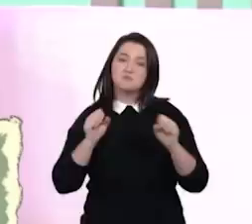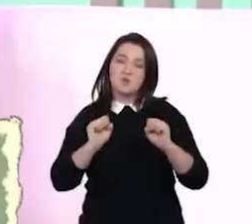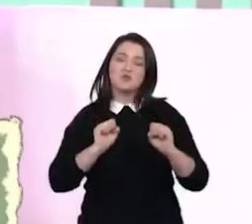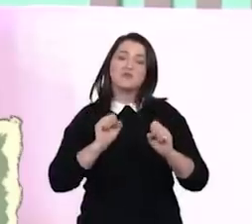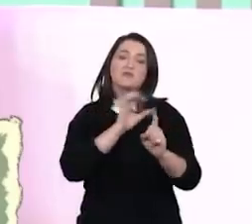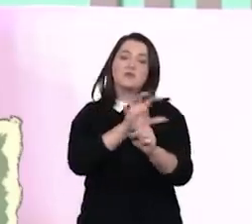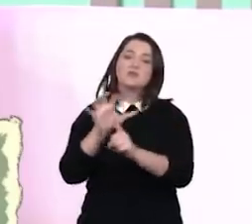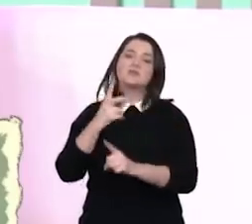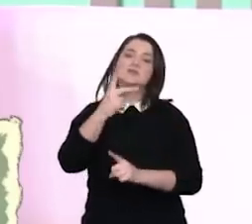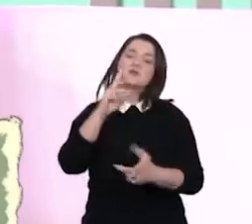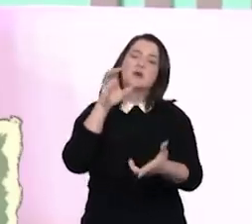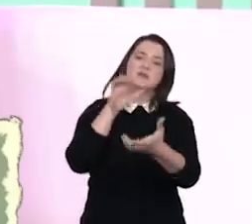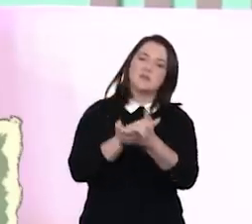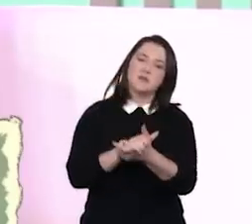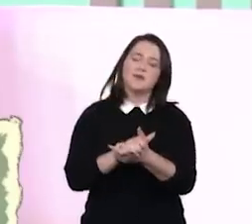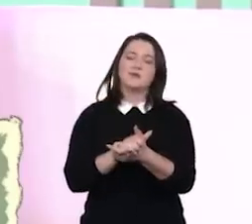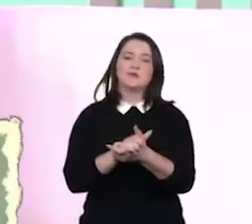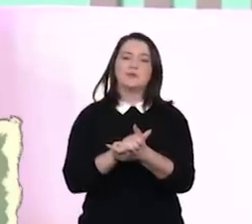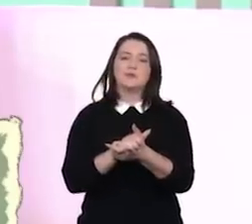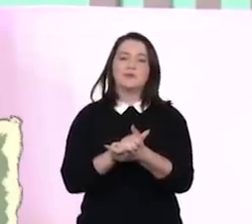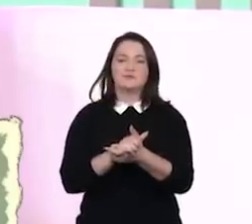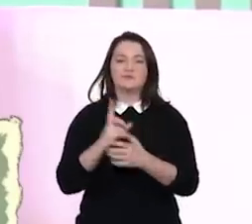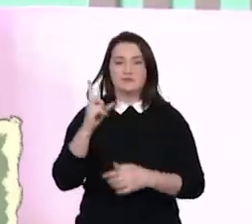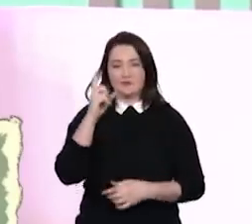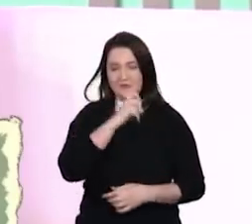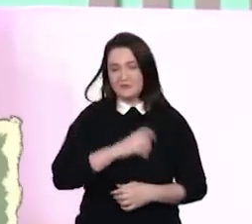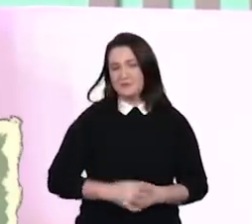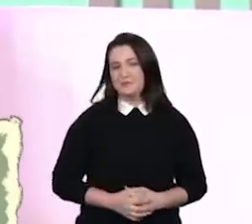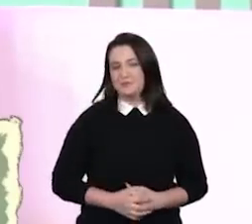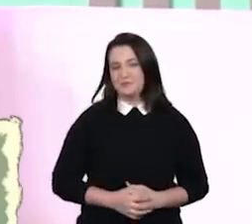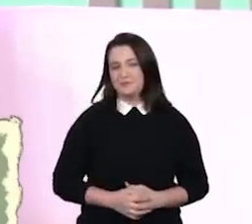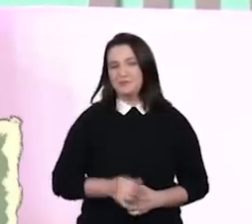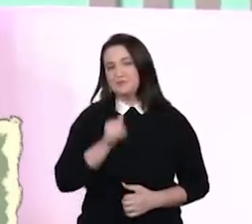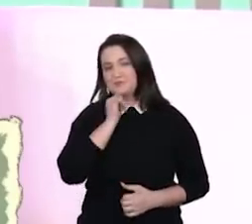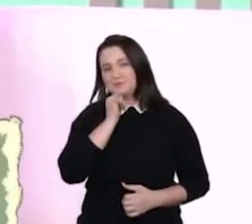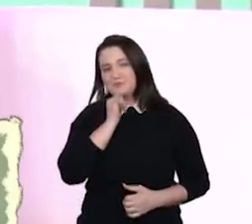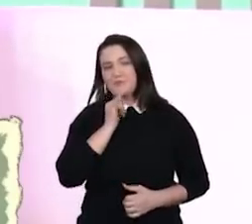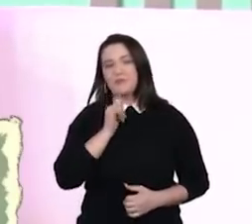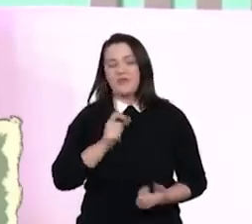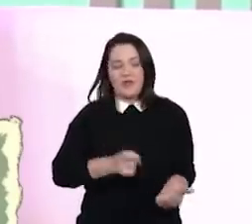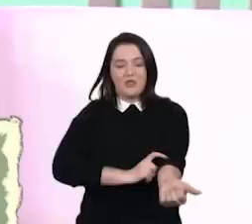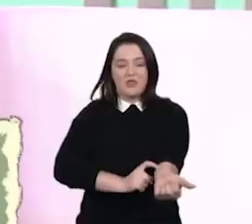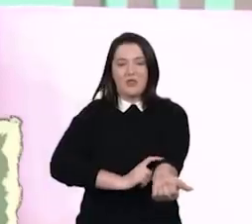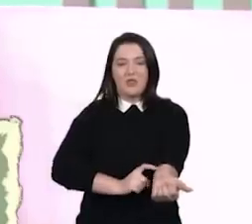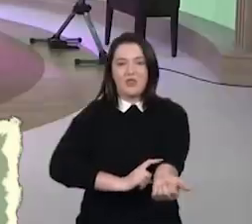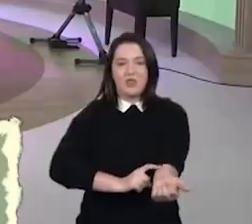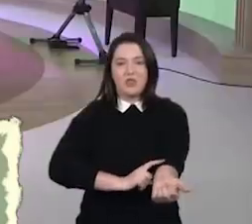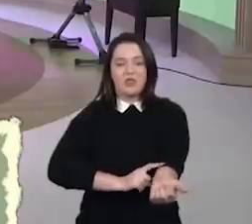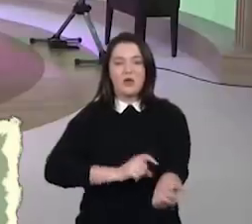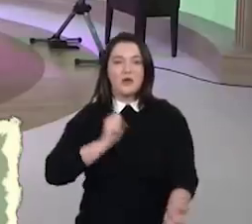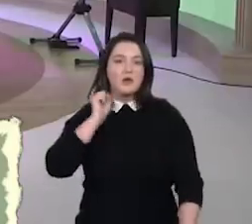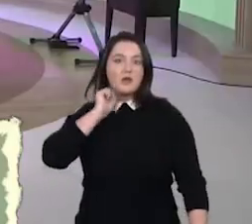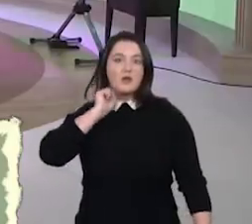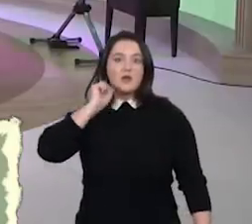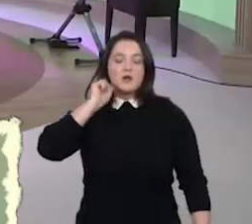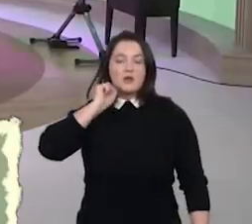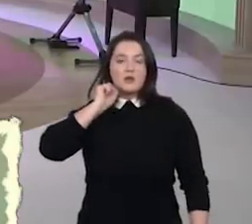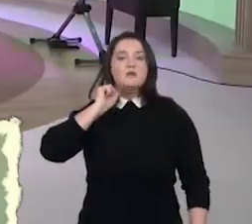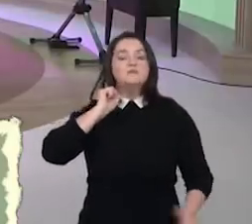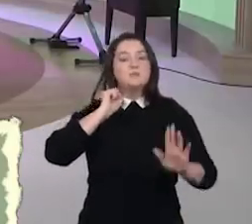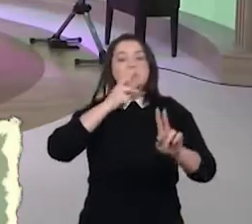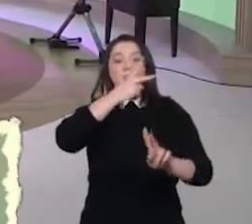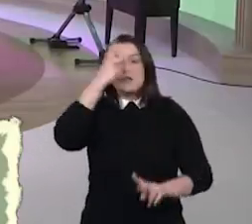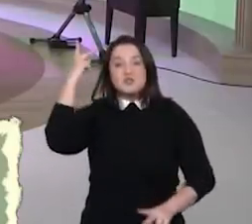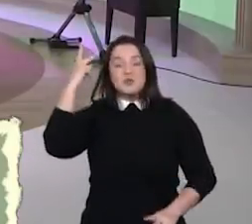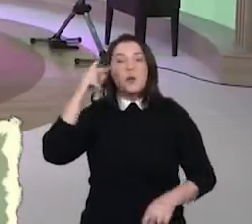seu casamento esteja aí numa situação um pouco difícil. O estresse. Os estudos indicam que aquelas pessoas que ficam mais